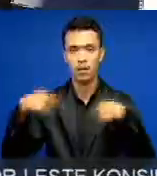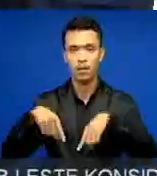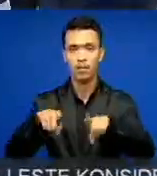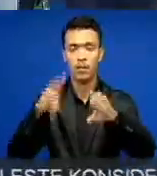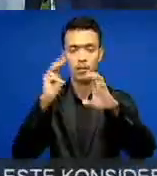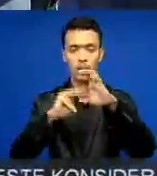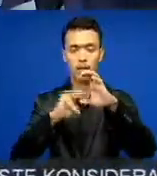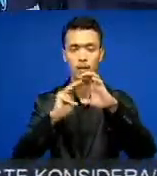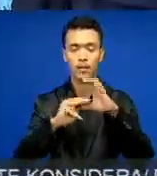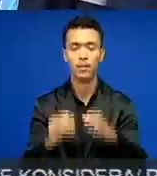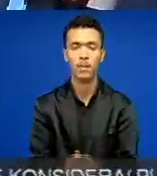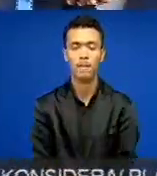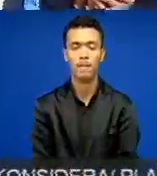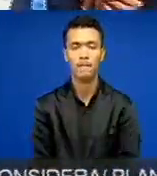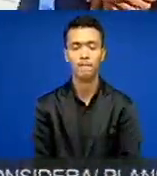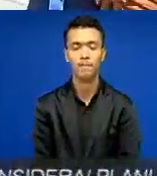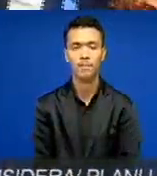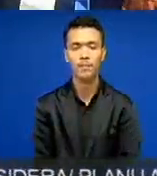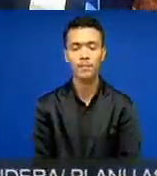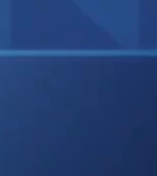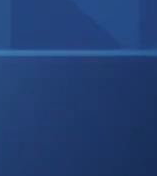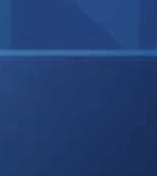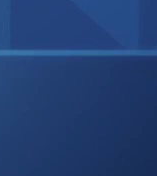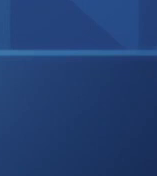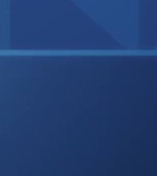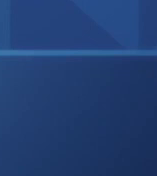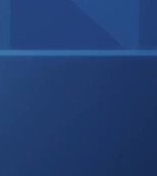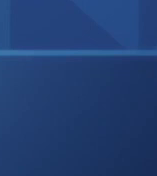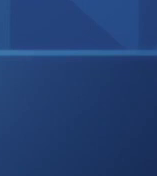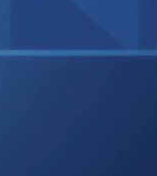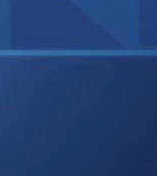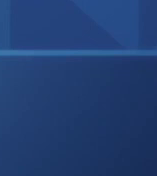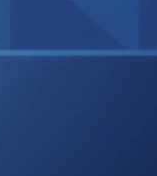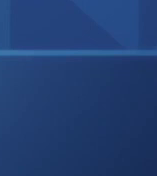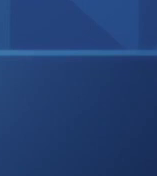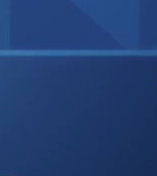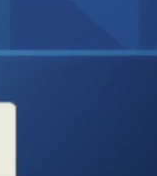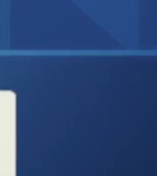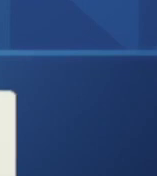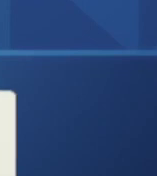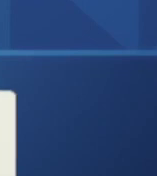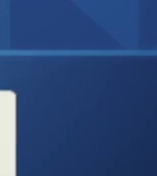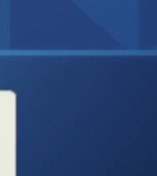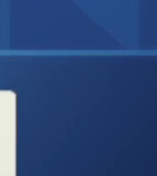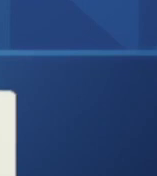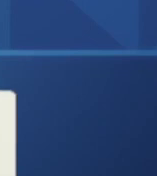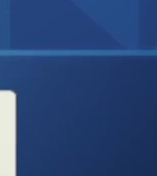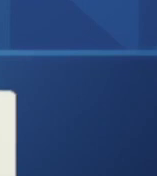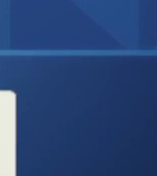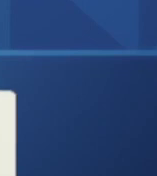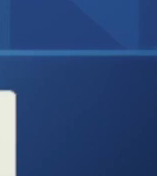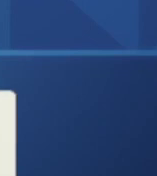O Siliquissa, Leonito Santos, RTTL. Hi, telespectadores, a tua informação atuais